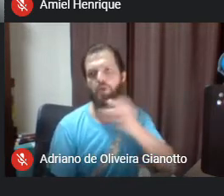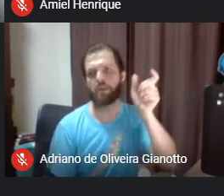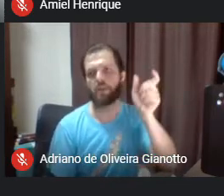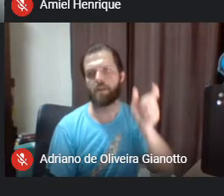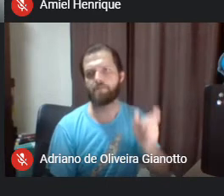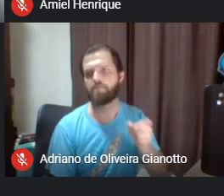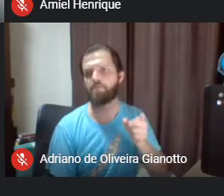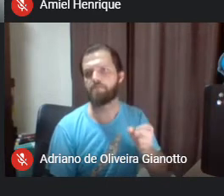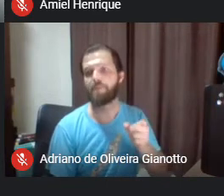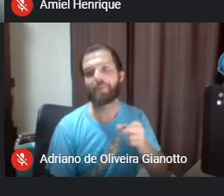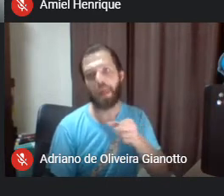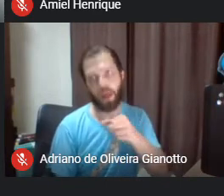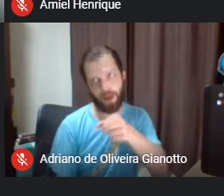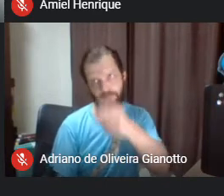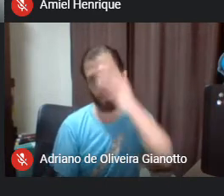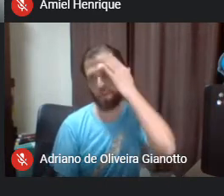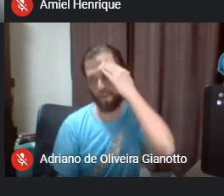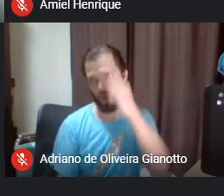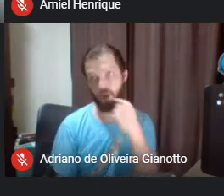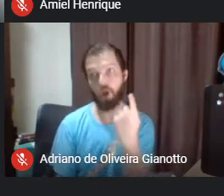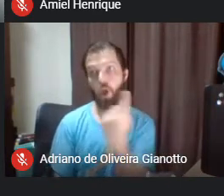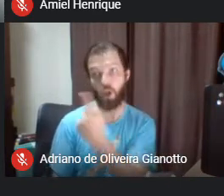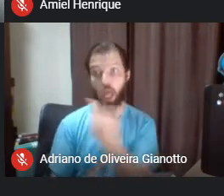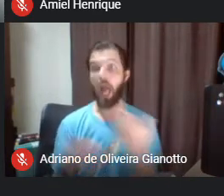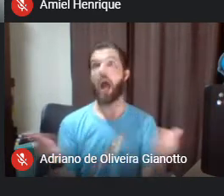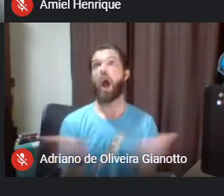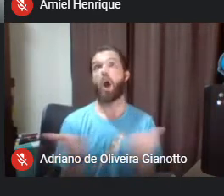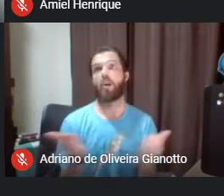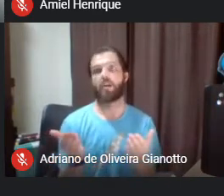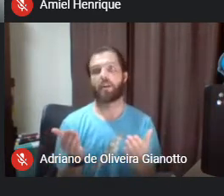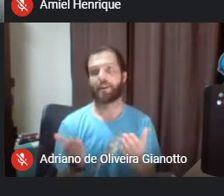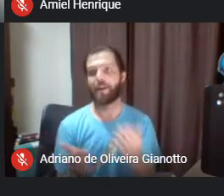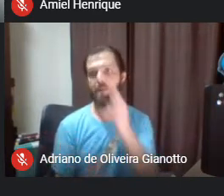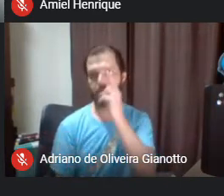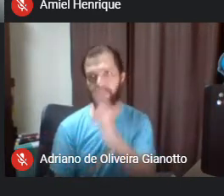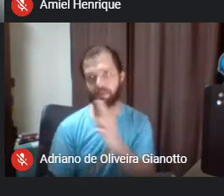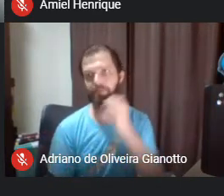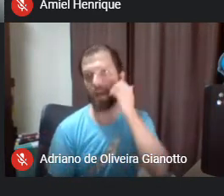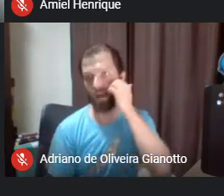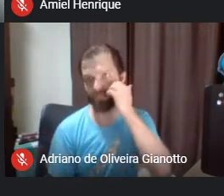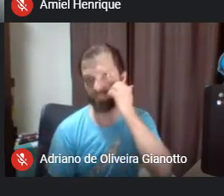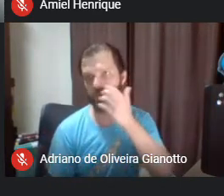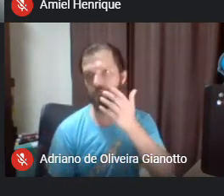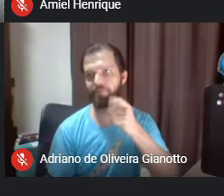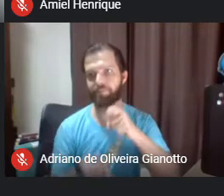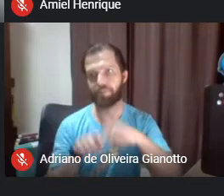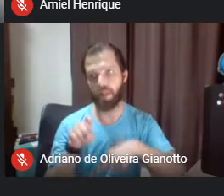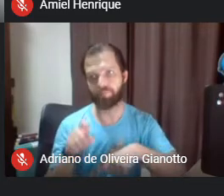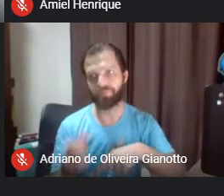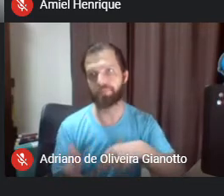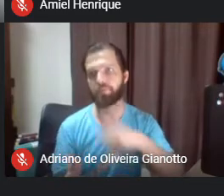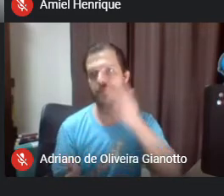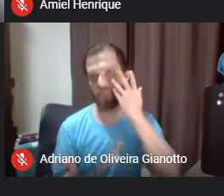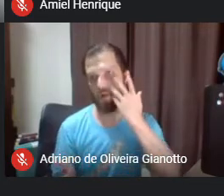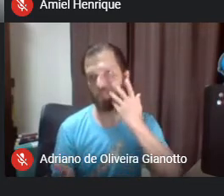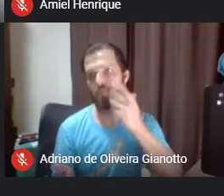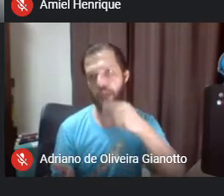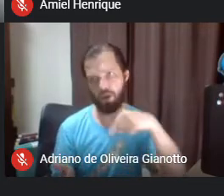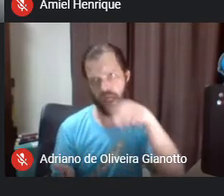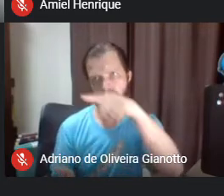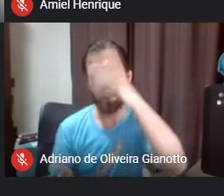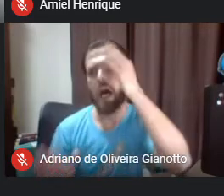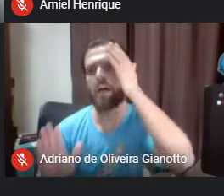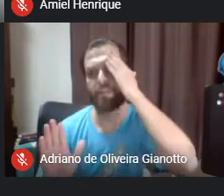DLP, ele era uma pessoa muito caridosa, de um coração muito bom. Hoje, é claro, nós sabemos que existe aí muitos